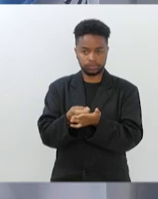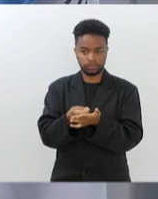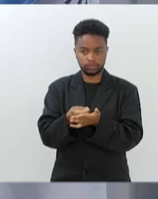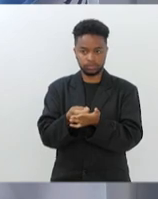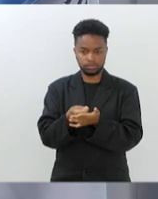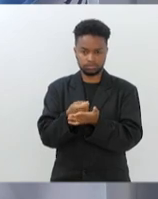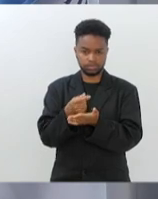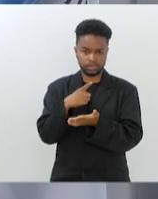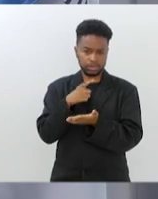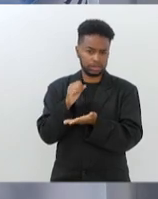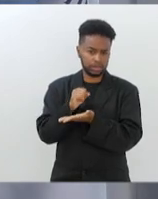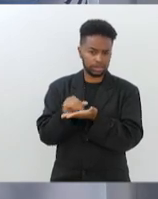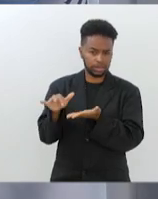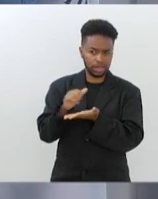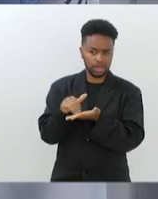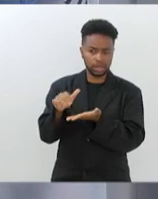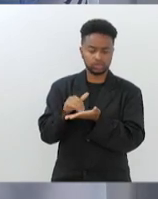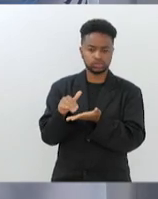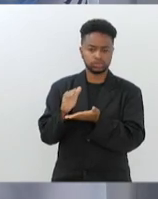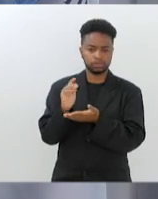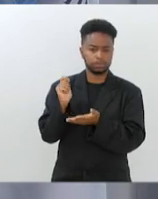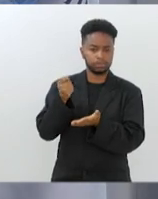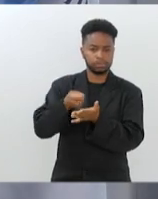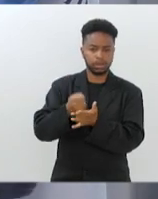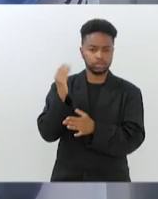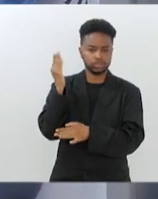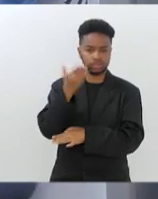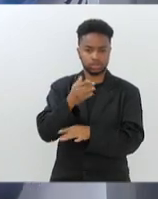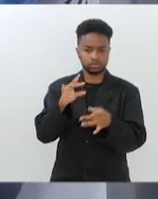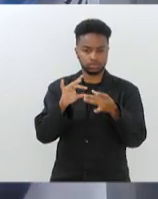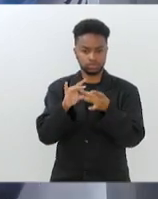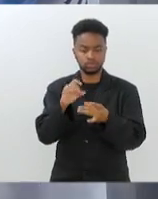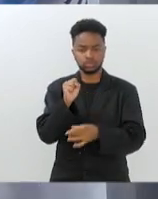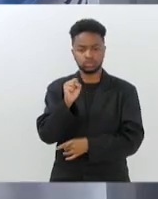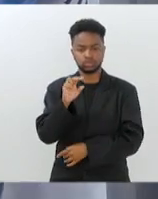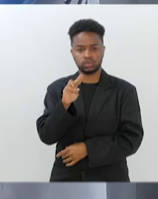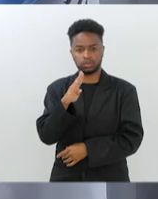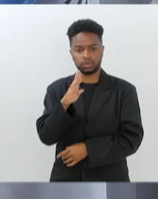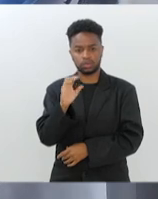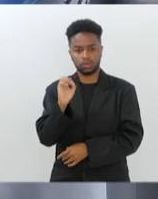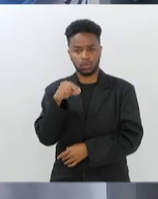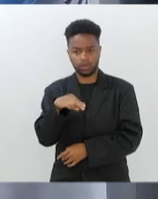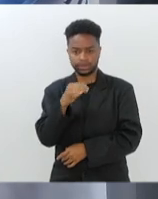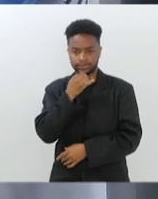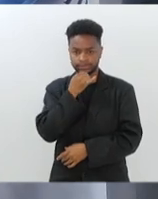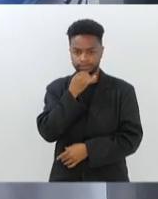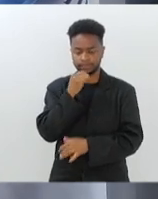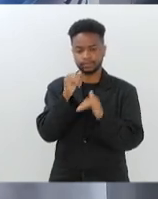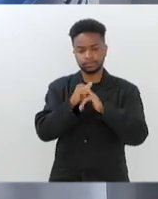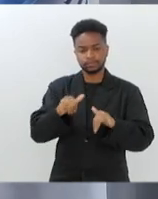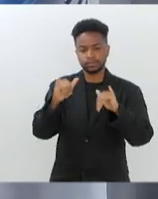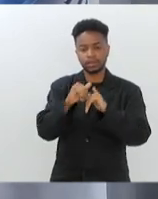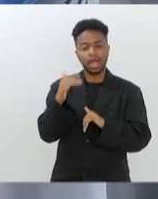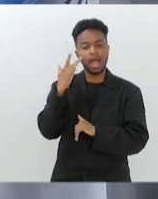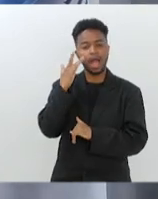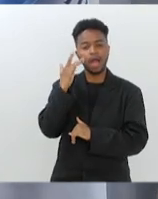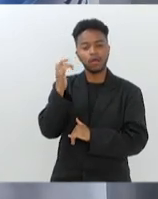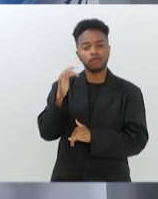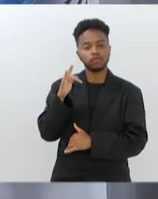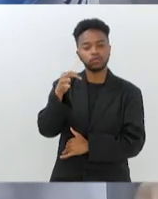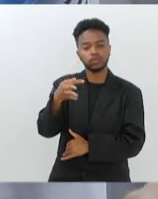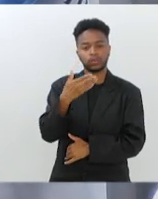despesas com publicidade paga diretamente pela subcom por exemplo a campanha publicitária uma amanhã melhor